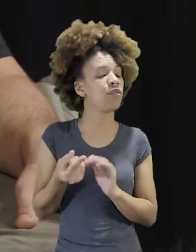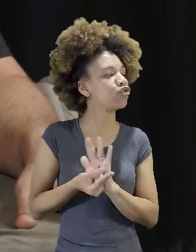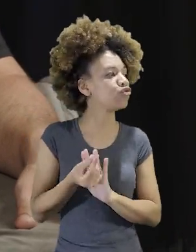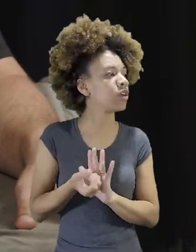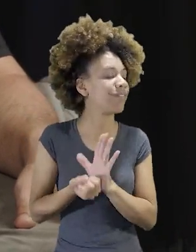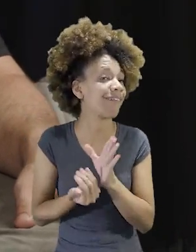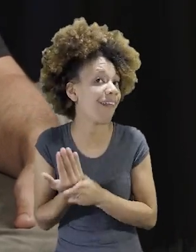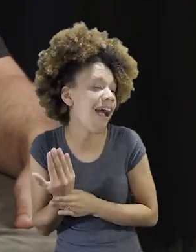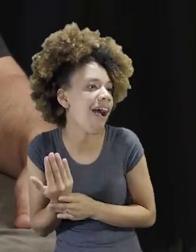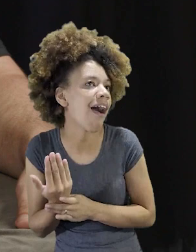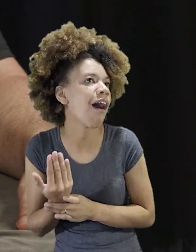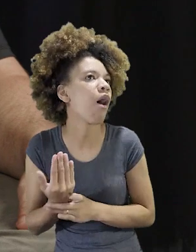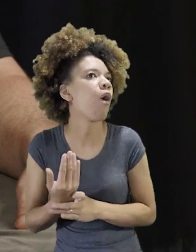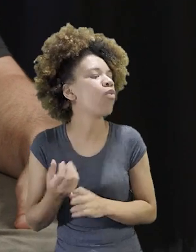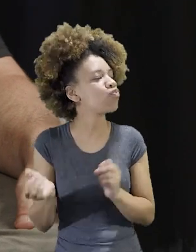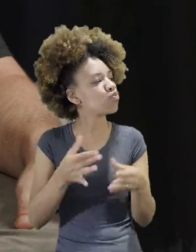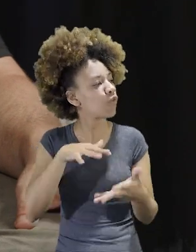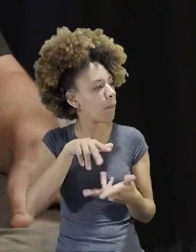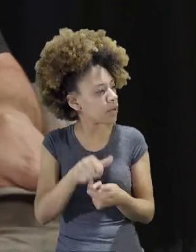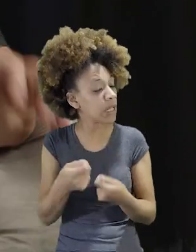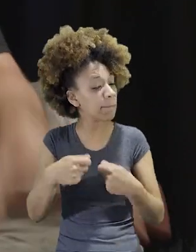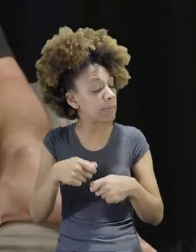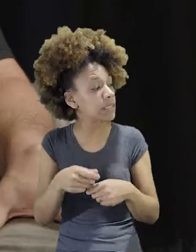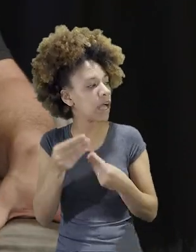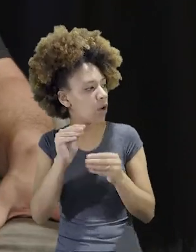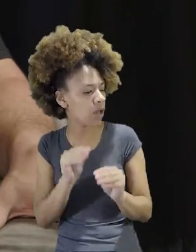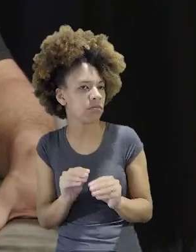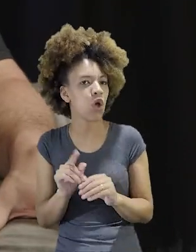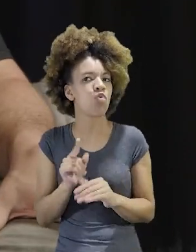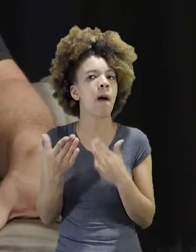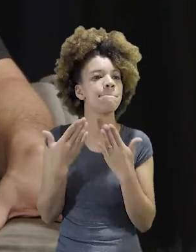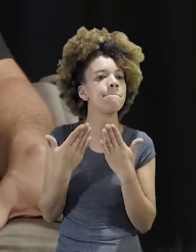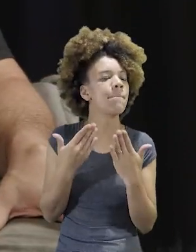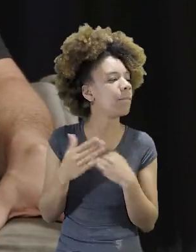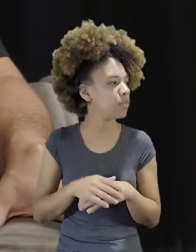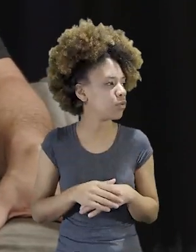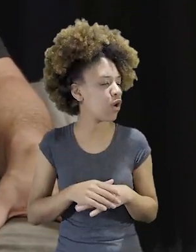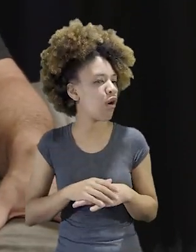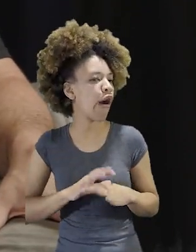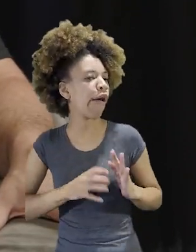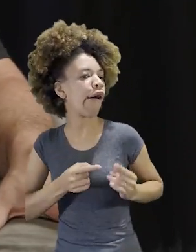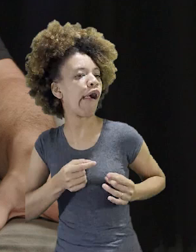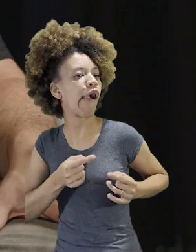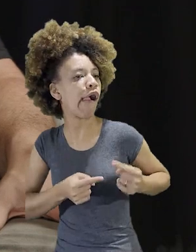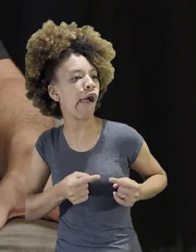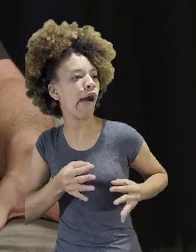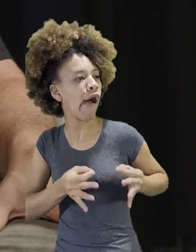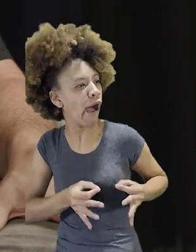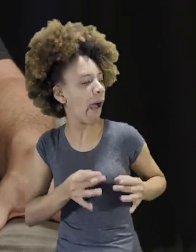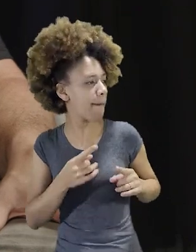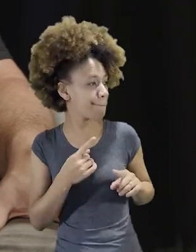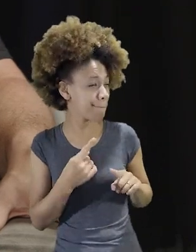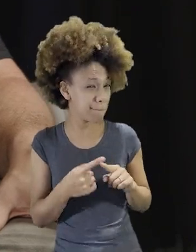em um novo dinheiro que vai surgir através desse novo mundo que a gente precisa colocar não é um papo sobre Politicamente correto